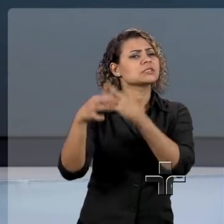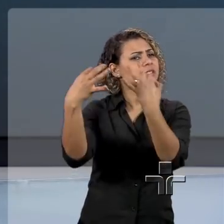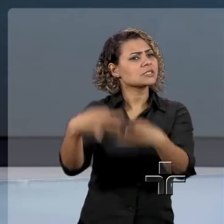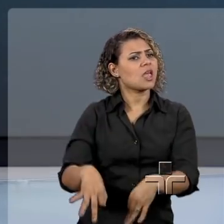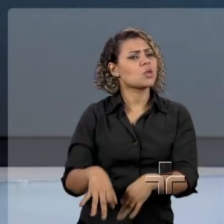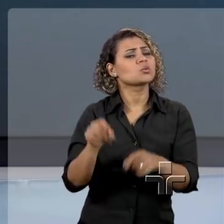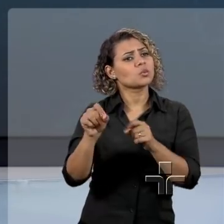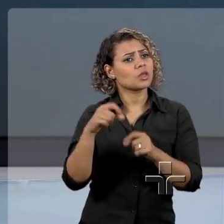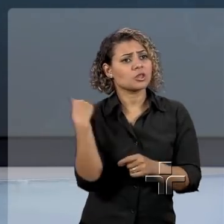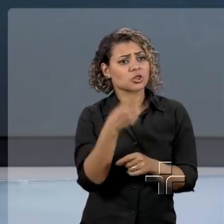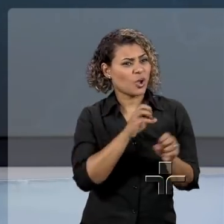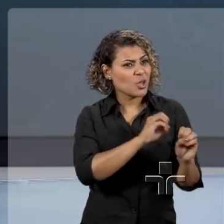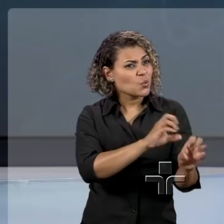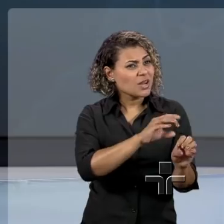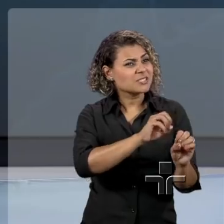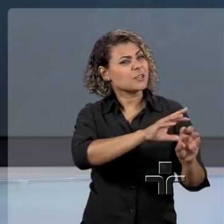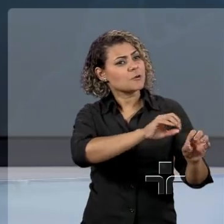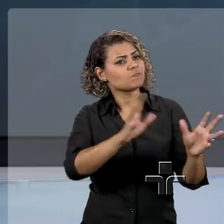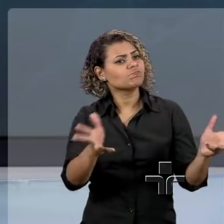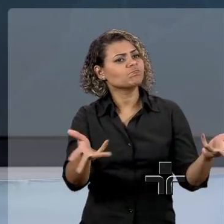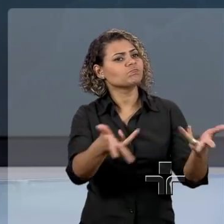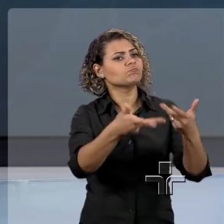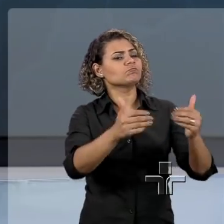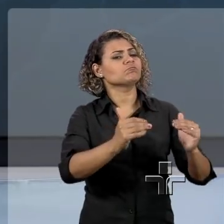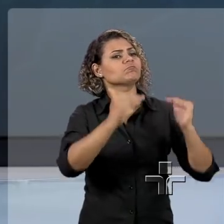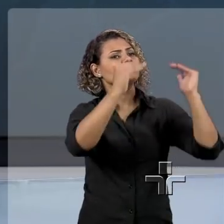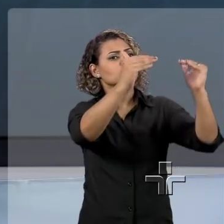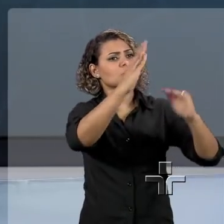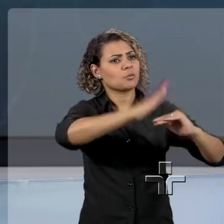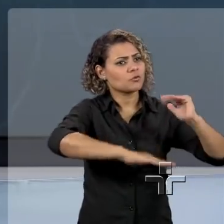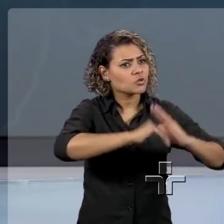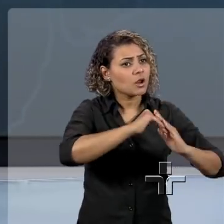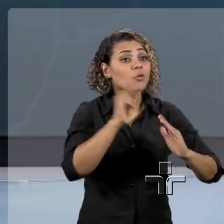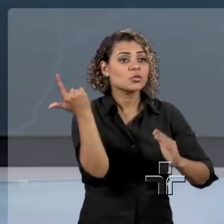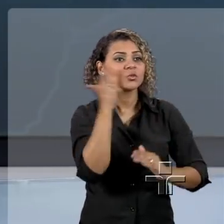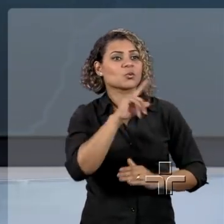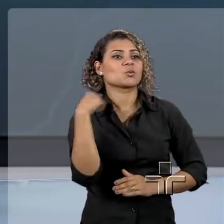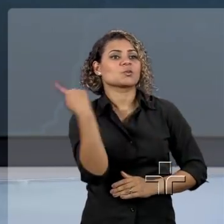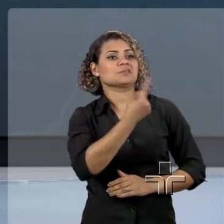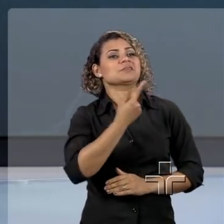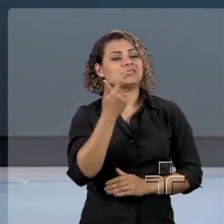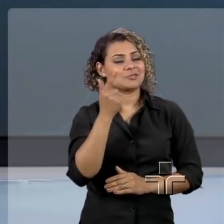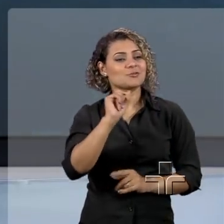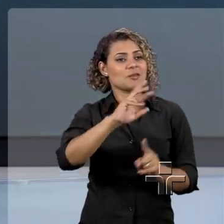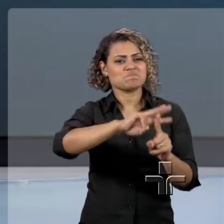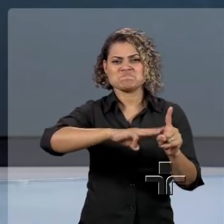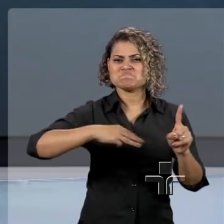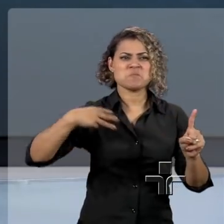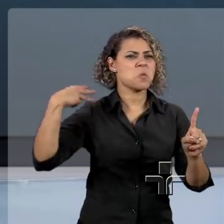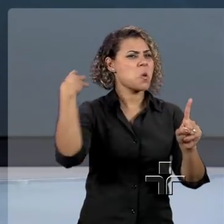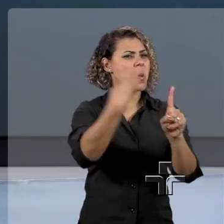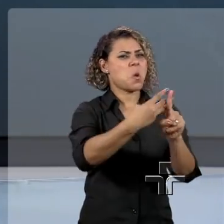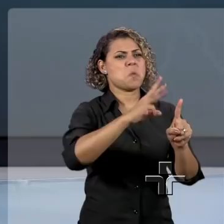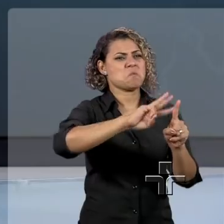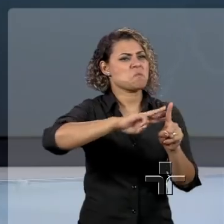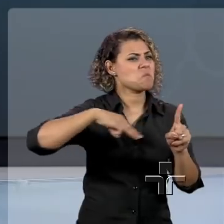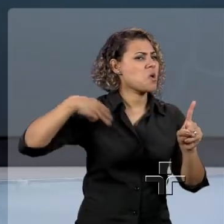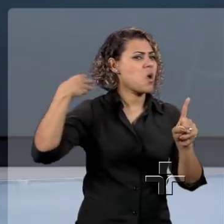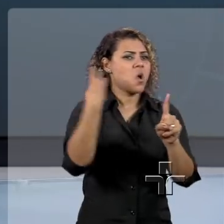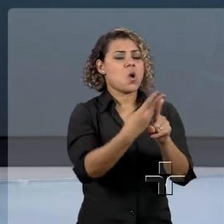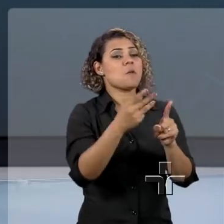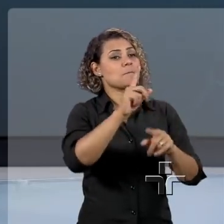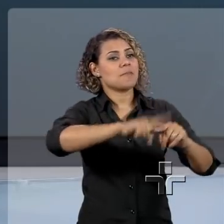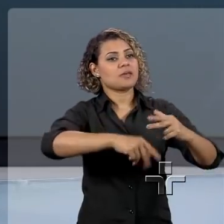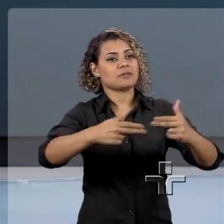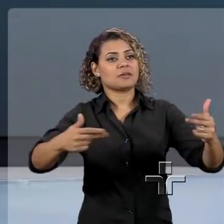de educação, de qualificação profissional, nós poderíamos triplicar, quadruplicar a quantidade de produtos